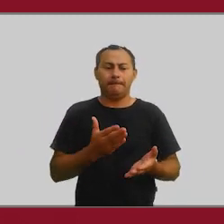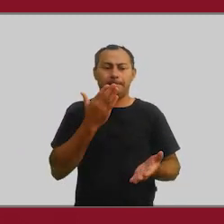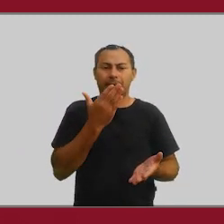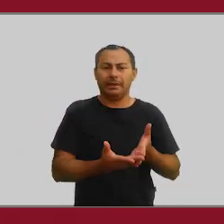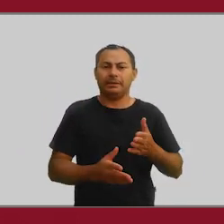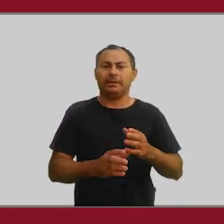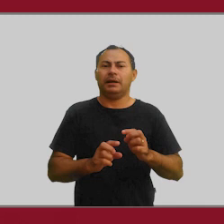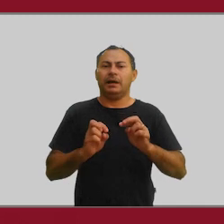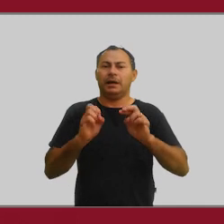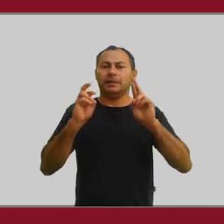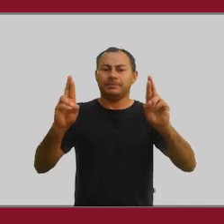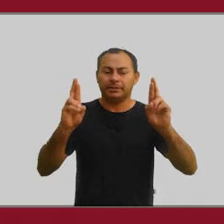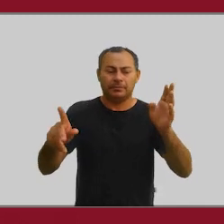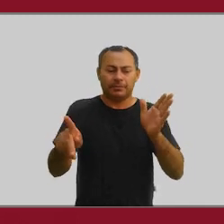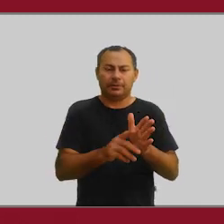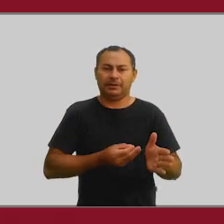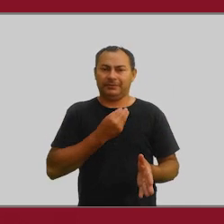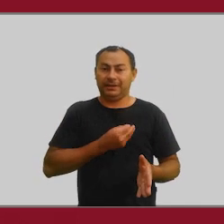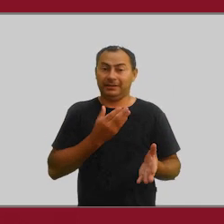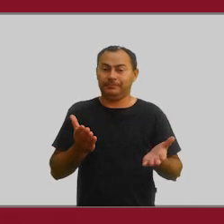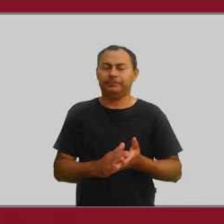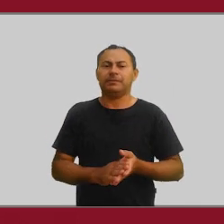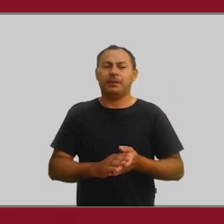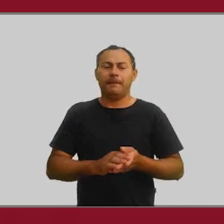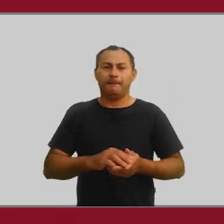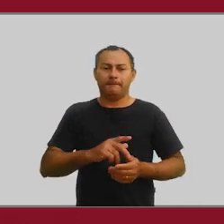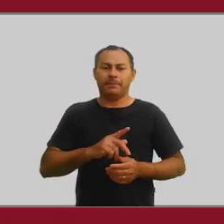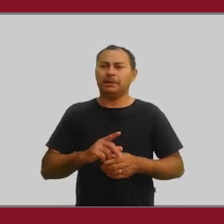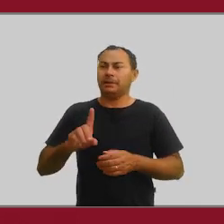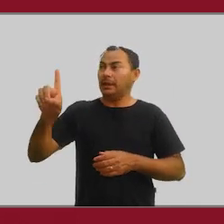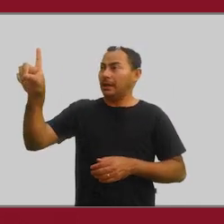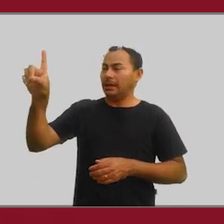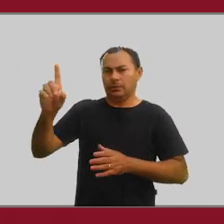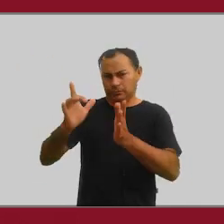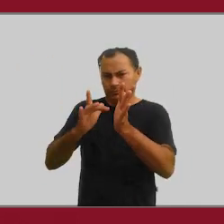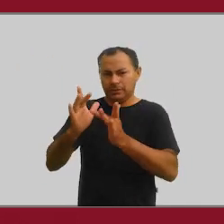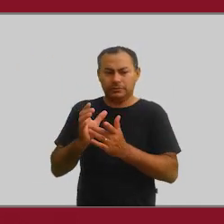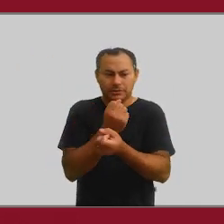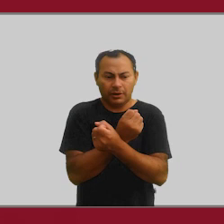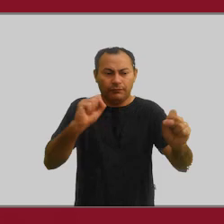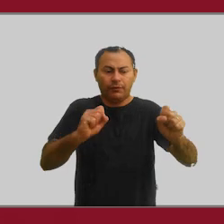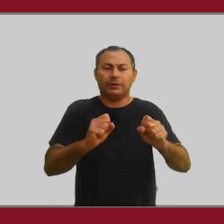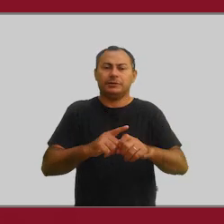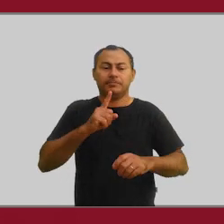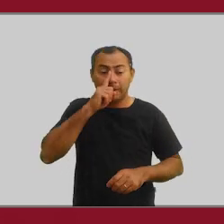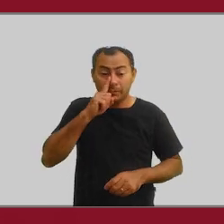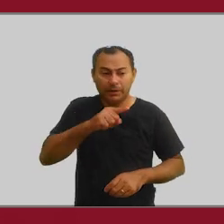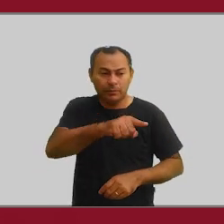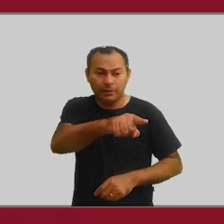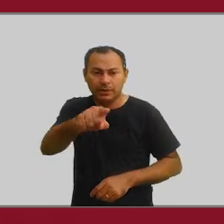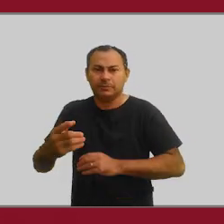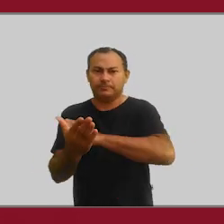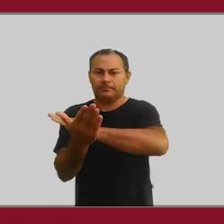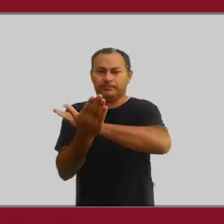perdermos a esperança da própria vida. Ele nos livrou e continuará nos livrando de tal perigo, enquanto vocês